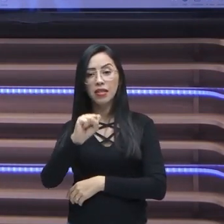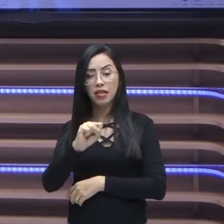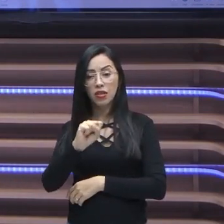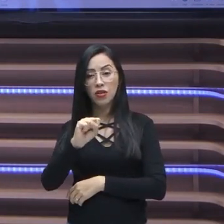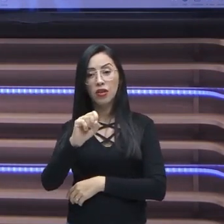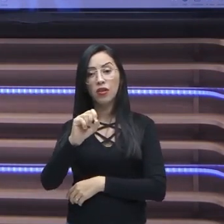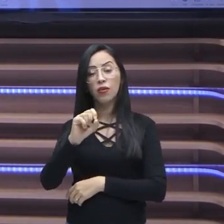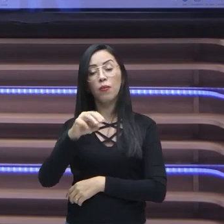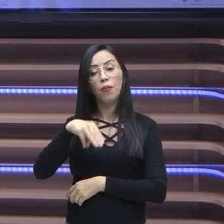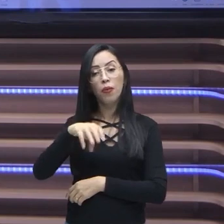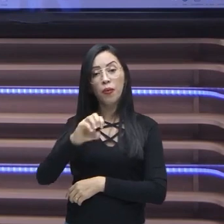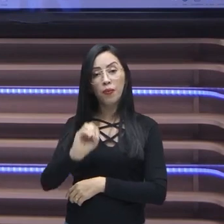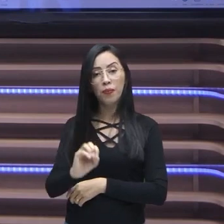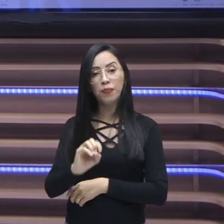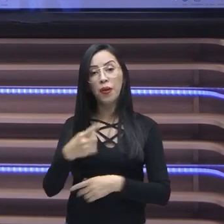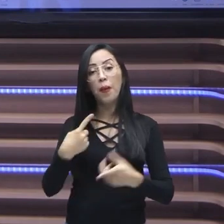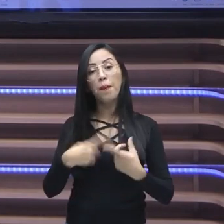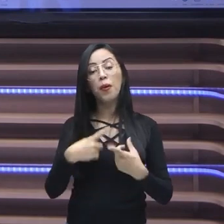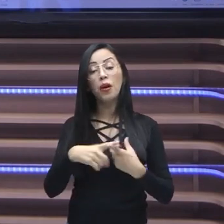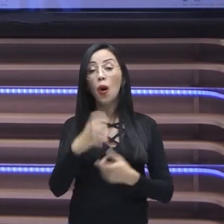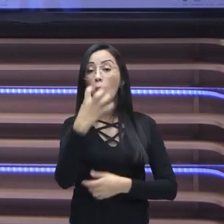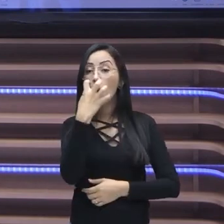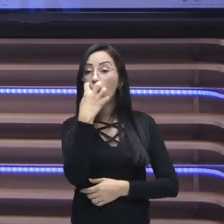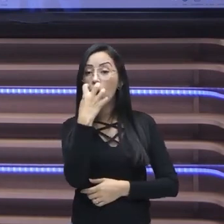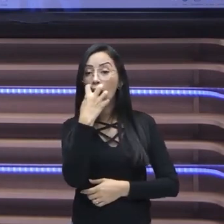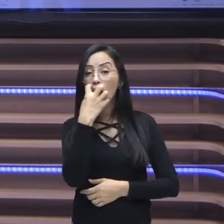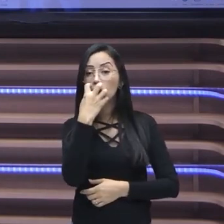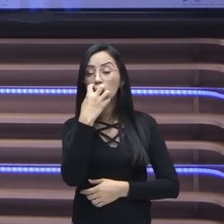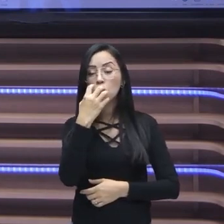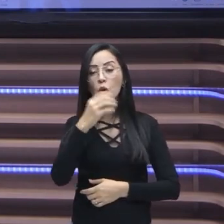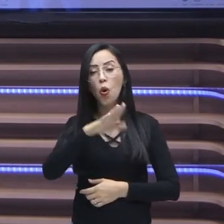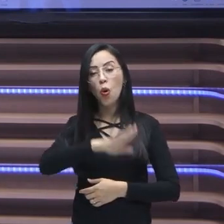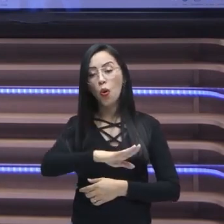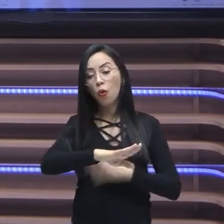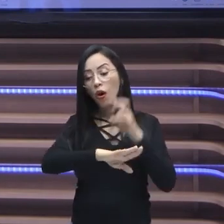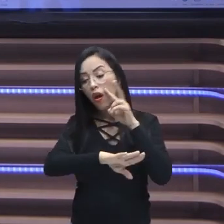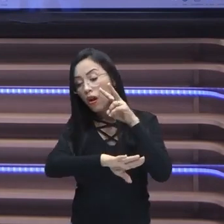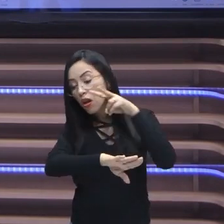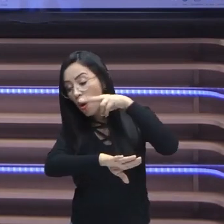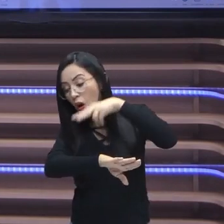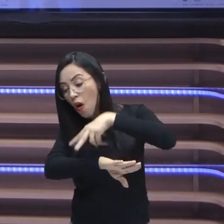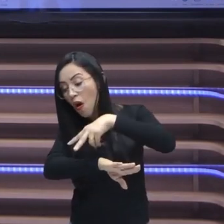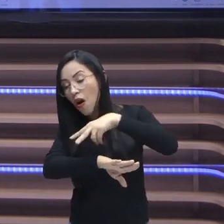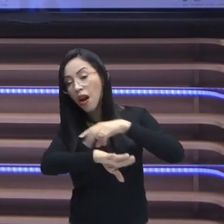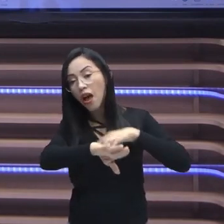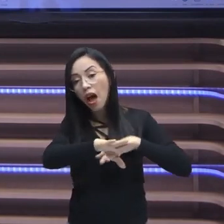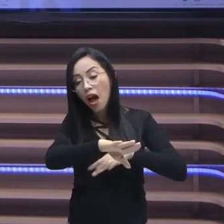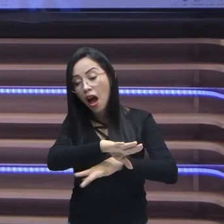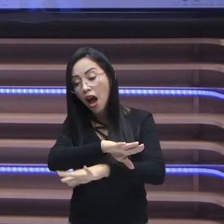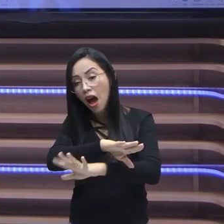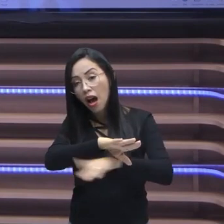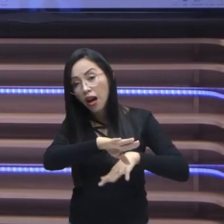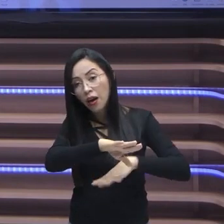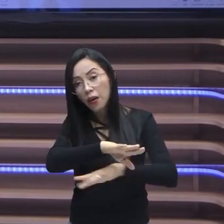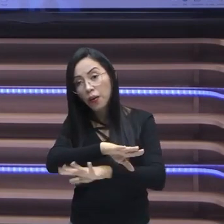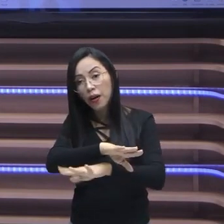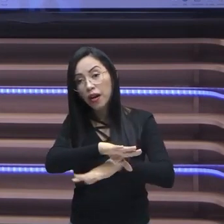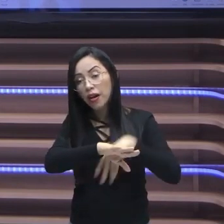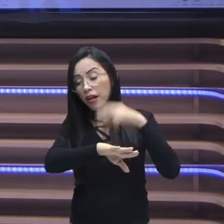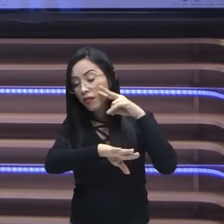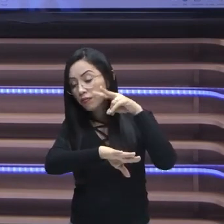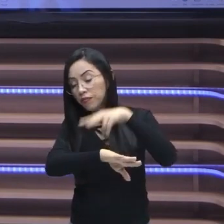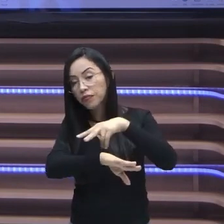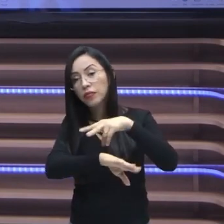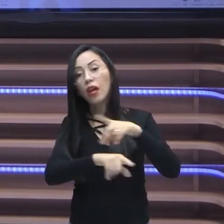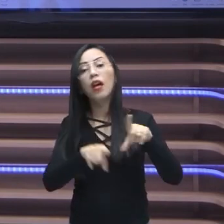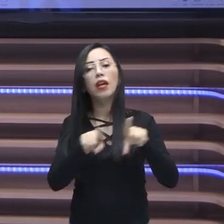para a água e se vê ali, conversa muito com esse texto. E outra coisa interessante também que nós temos aqui, esse